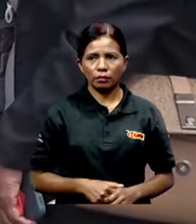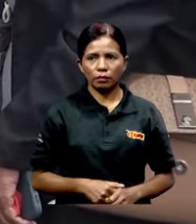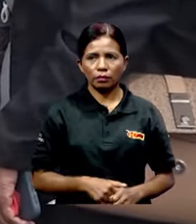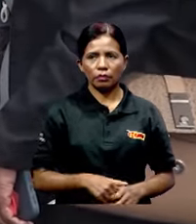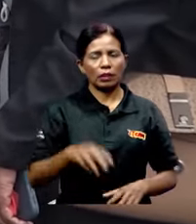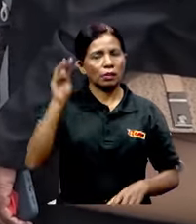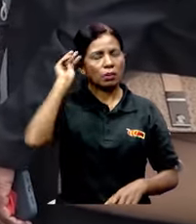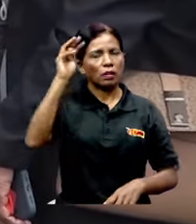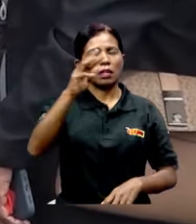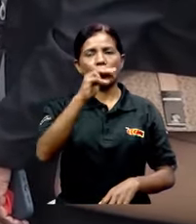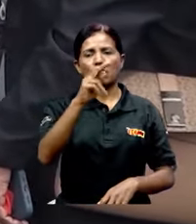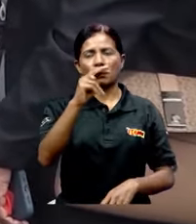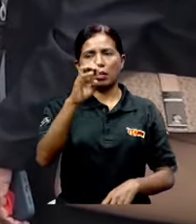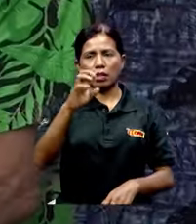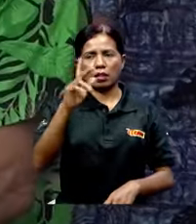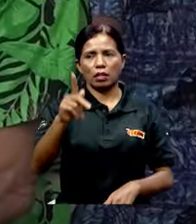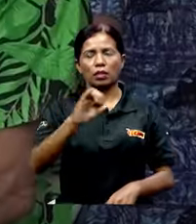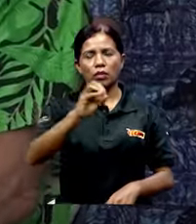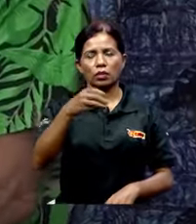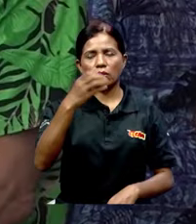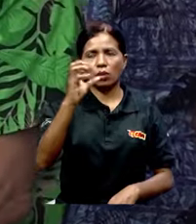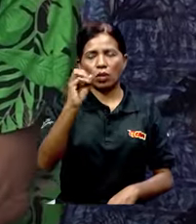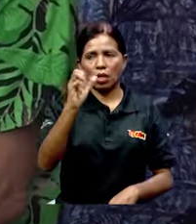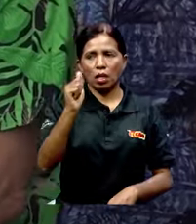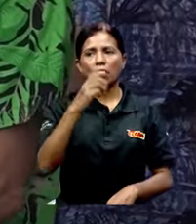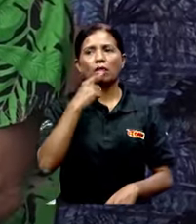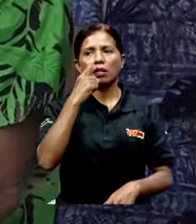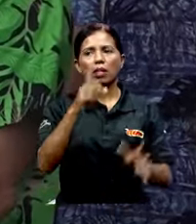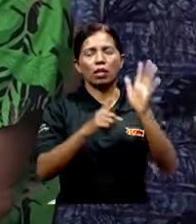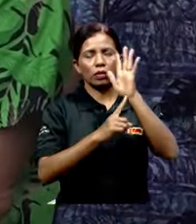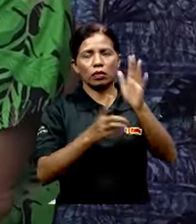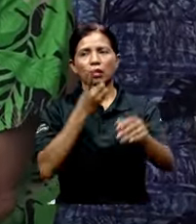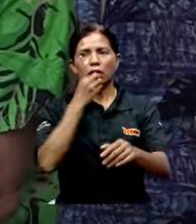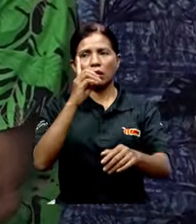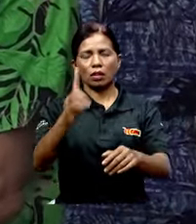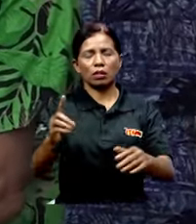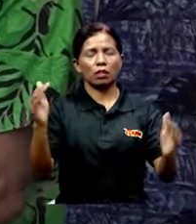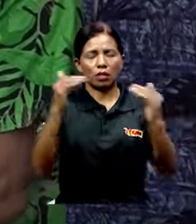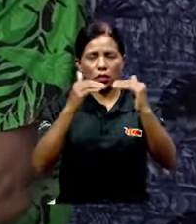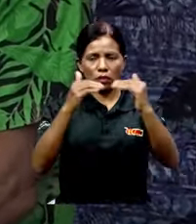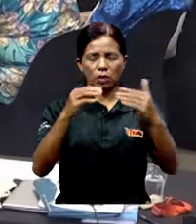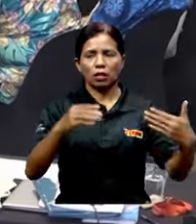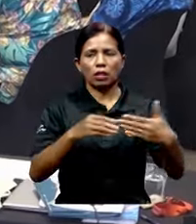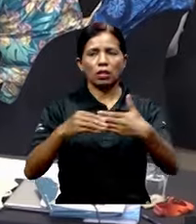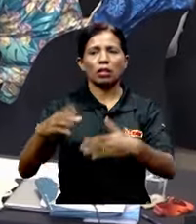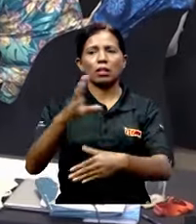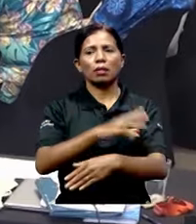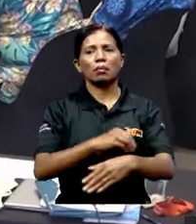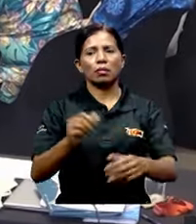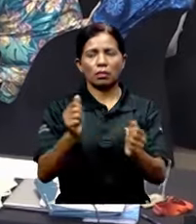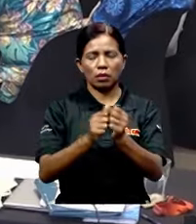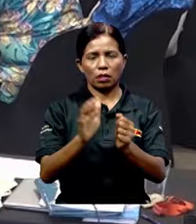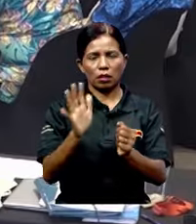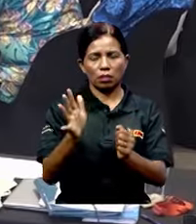Ministro de Negócios Estrangeiros, João Gomes Cravinho, ratou declaração, né? Banheira do Fórum Líder Ilha Pacífico União, Badala Lima, no Recém Rua,